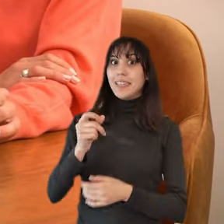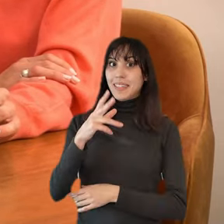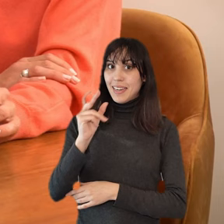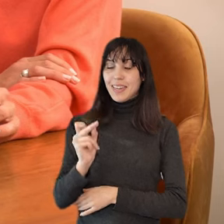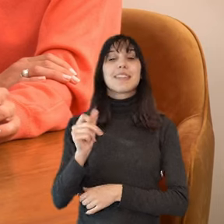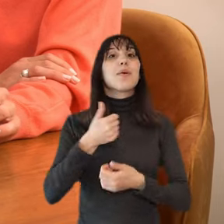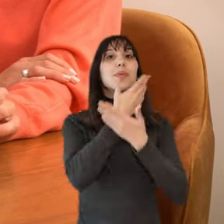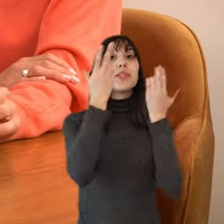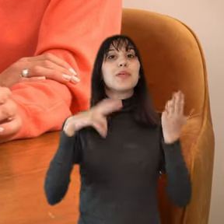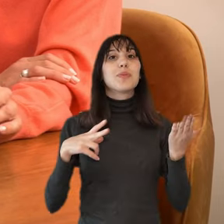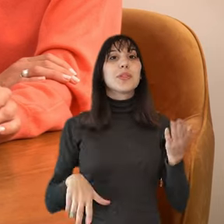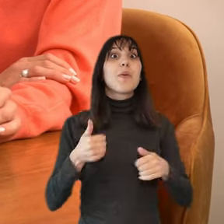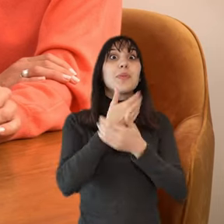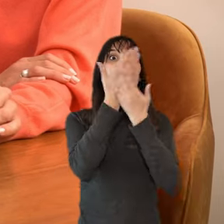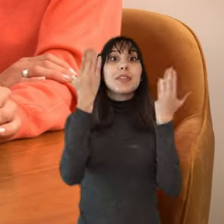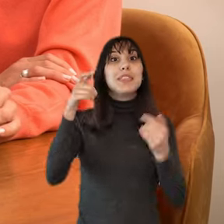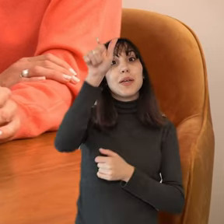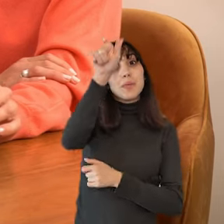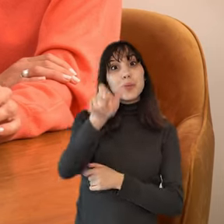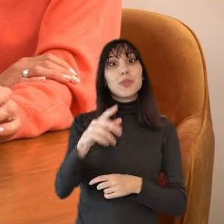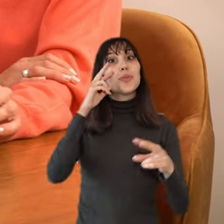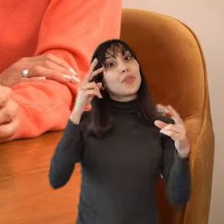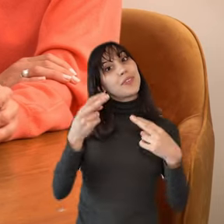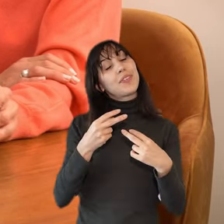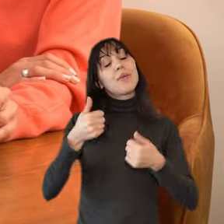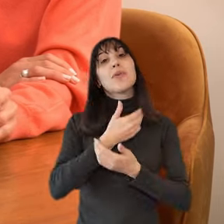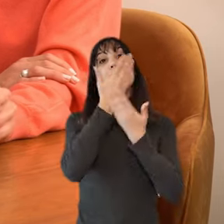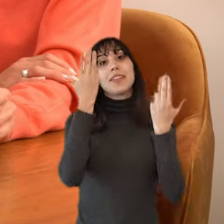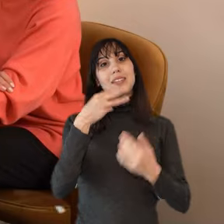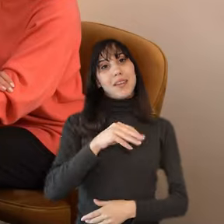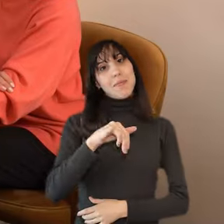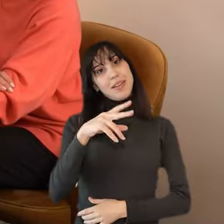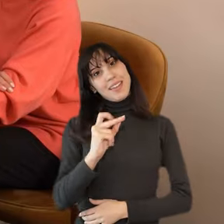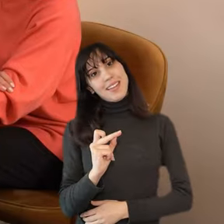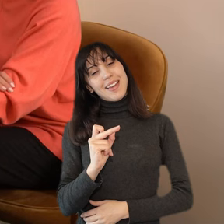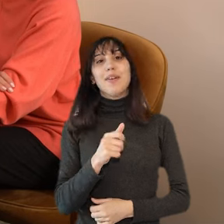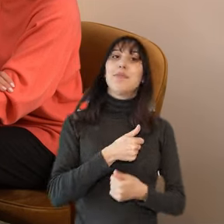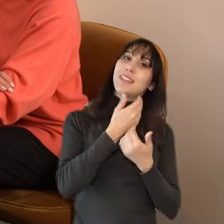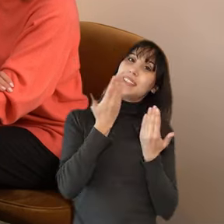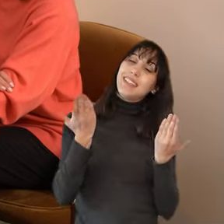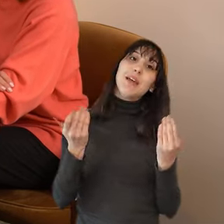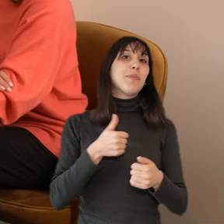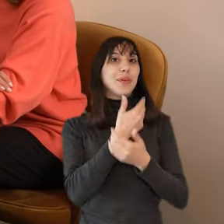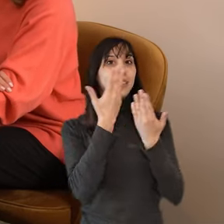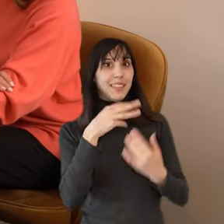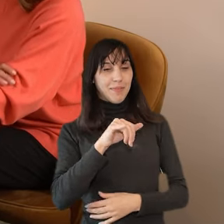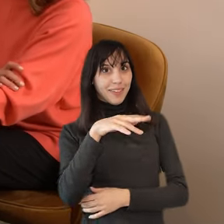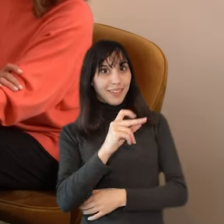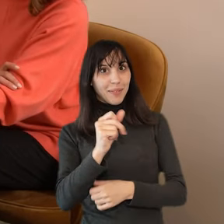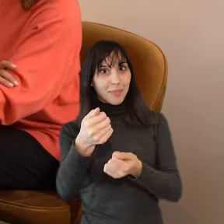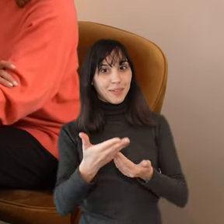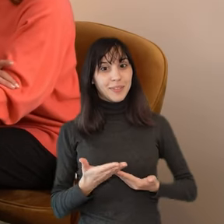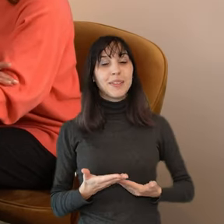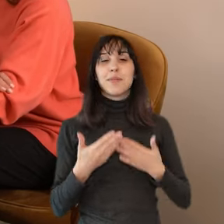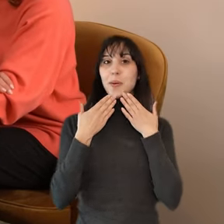Bom dia querida e querido intemporal Bom dia Maria bom dia Bom dia Maria bem-vinda